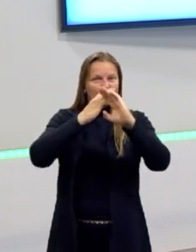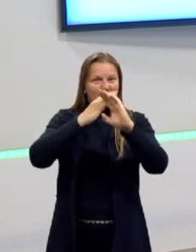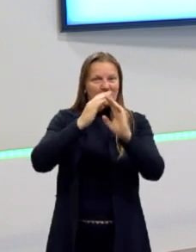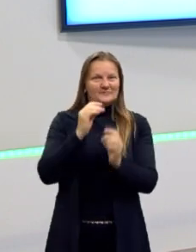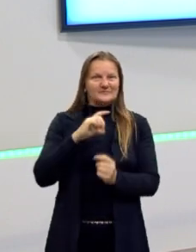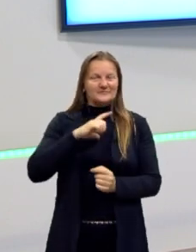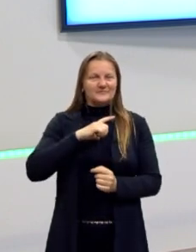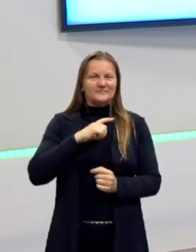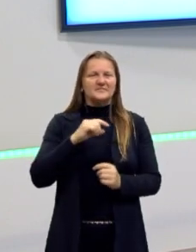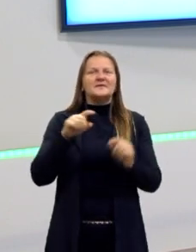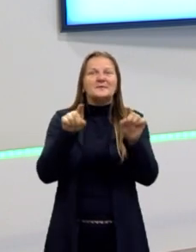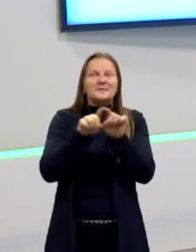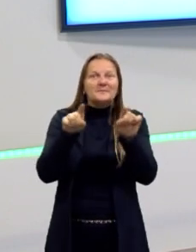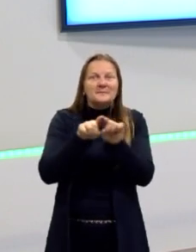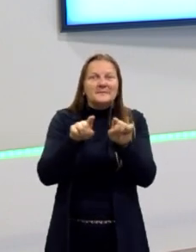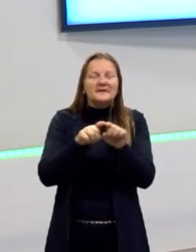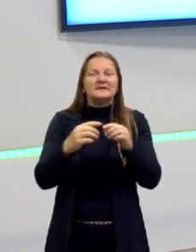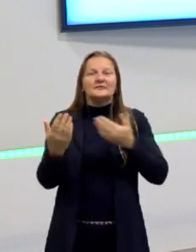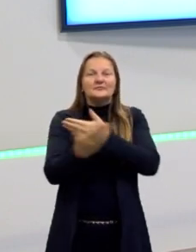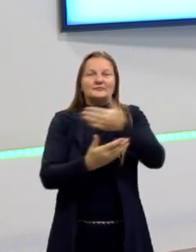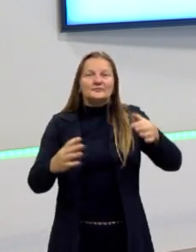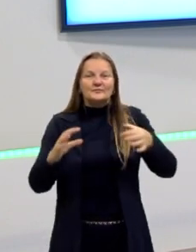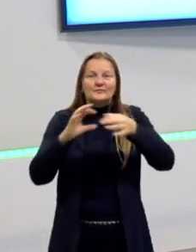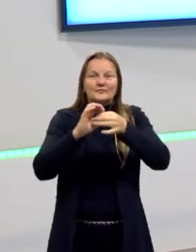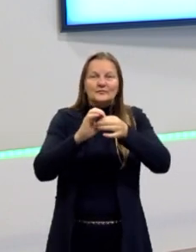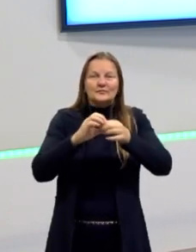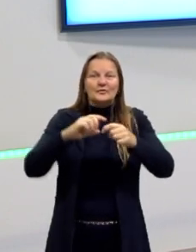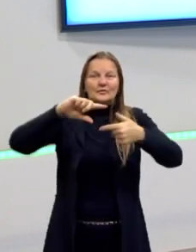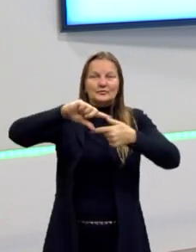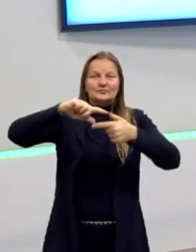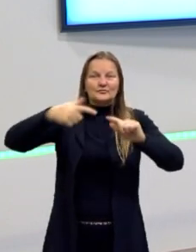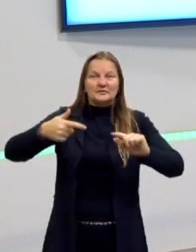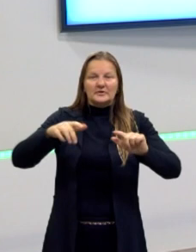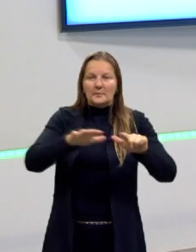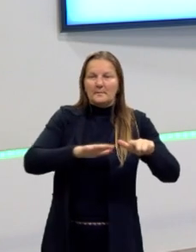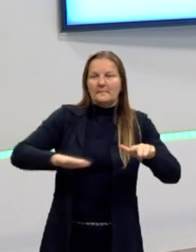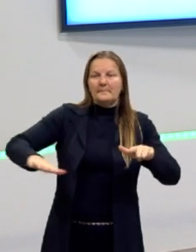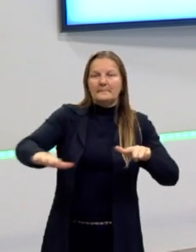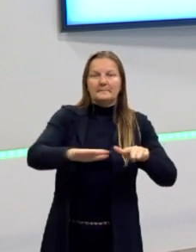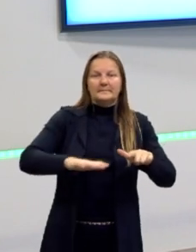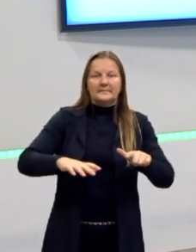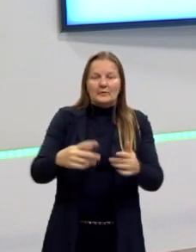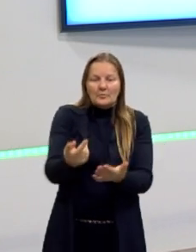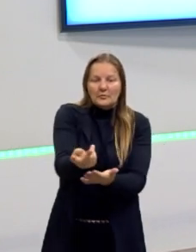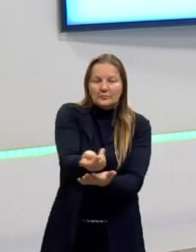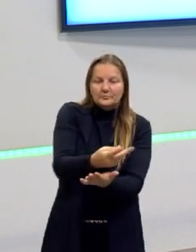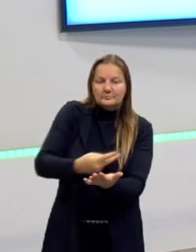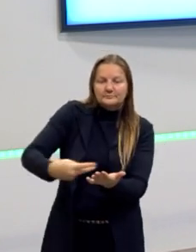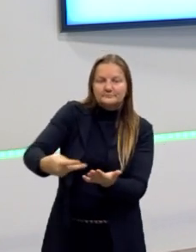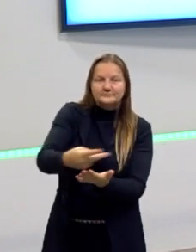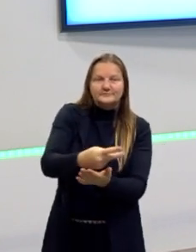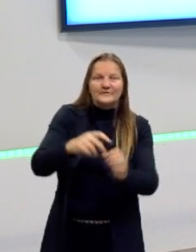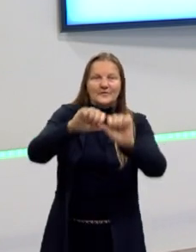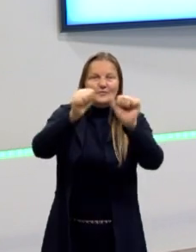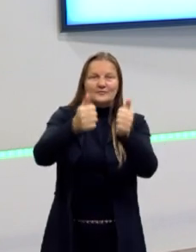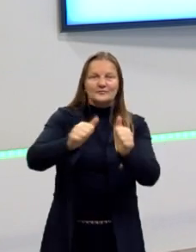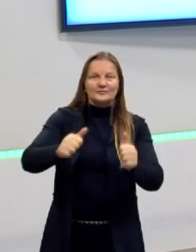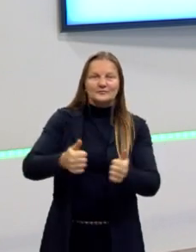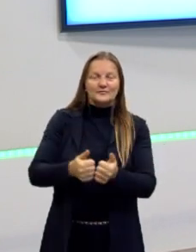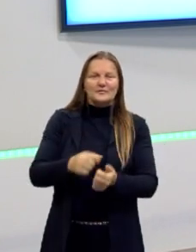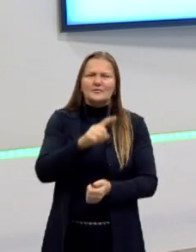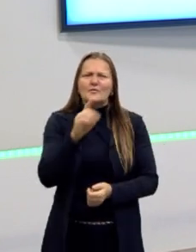e também legado ali um pouco a geometria plana né formato das figuras se vocês não